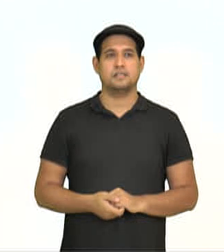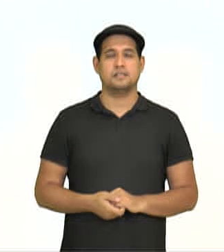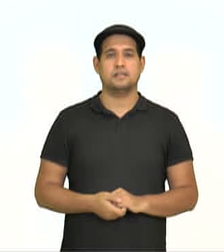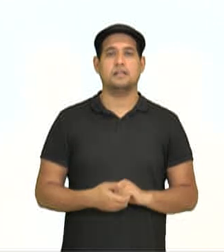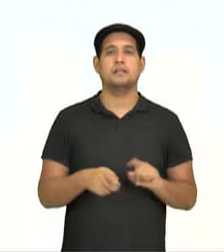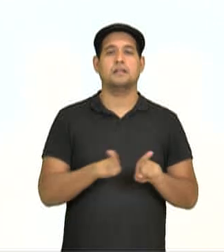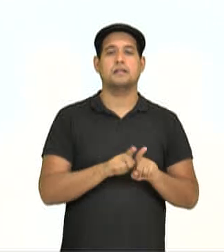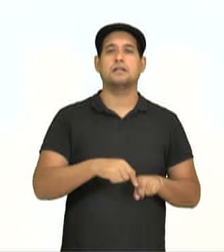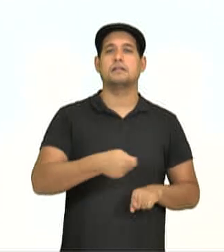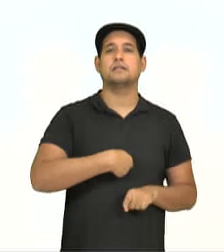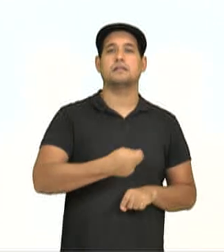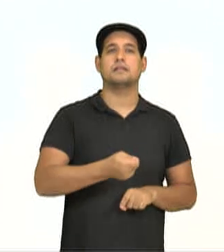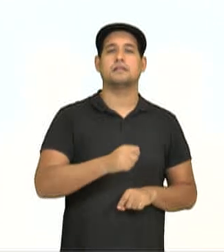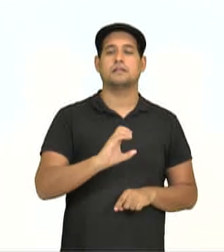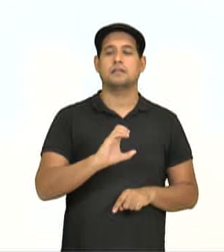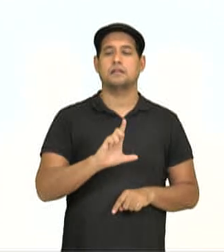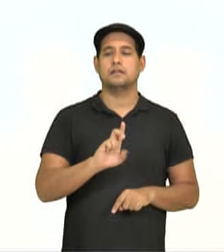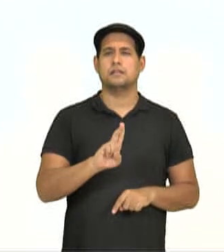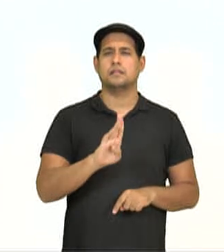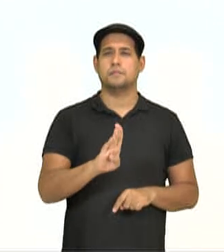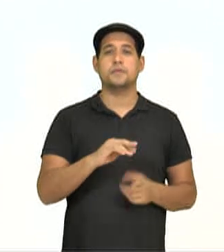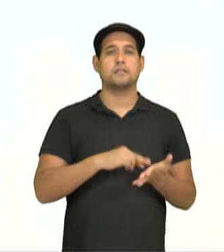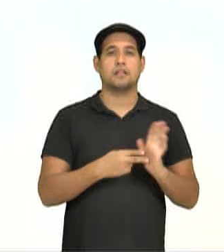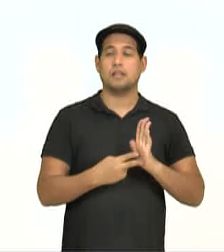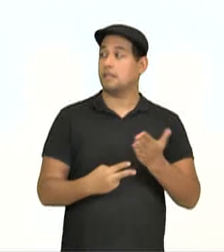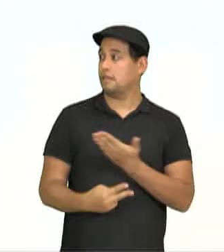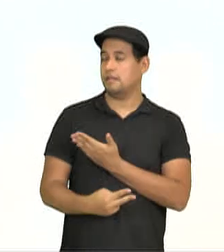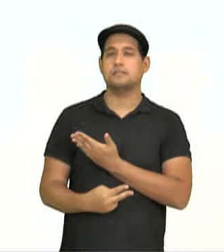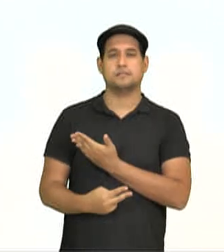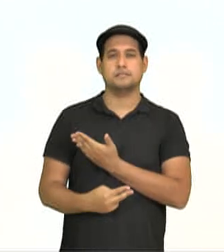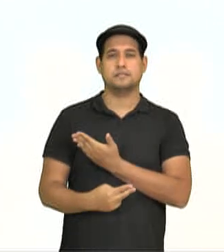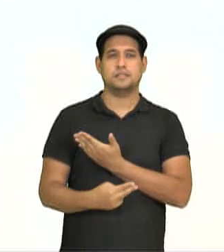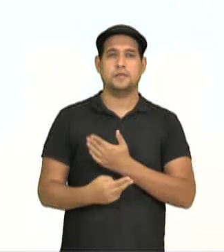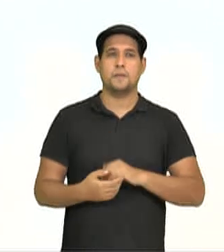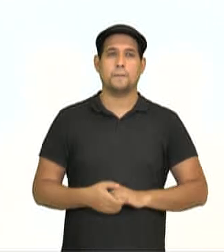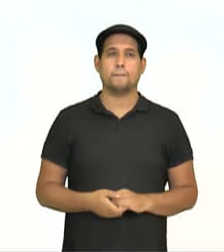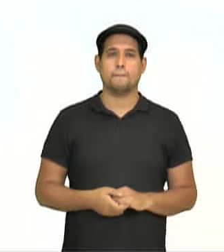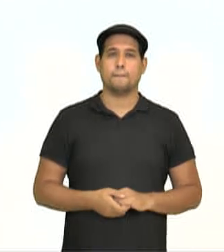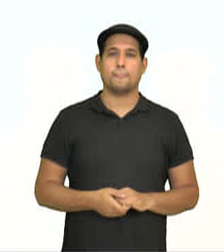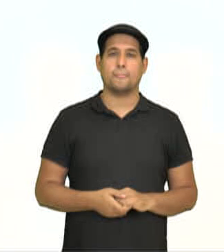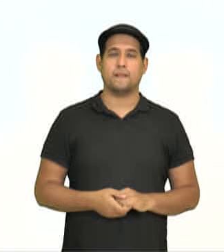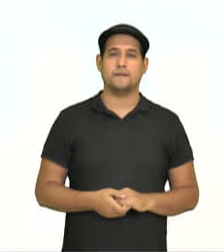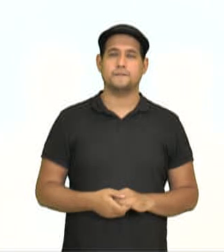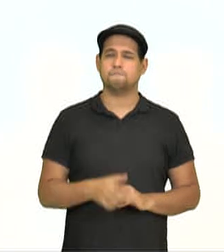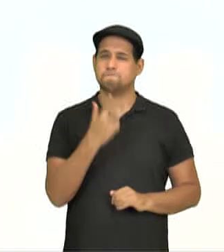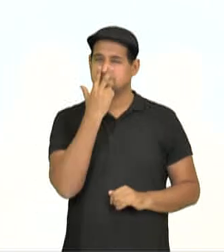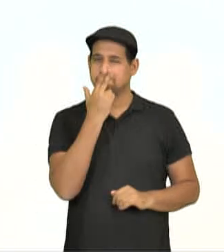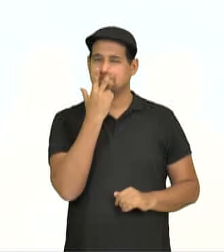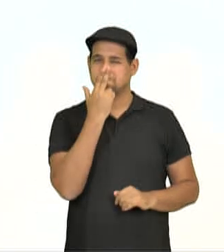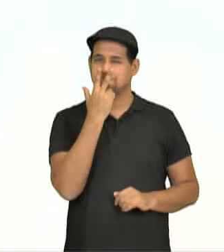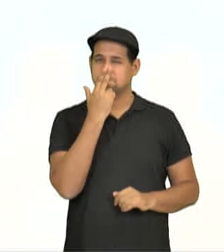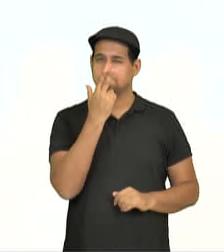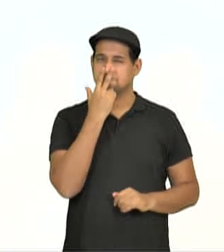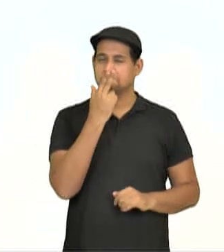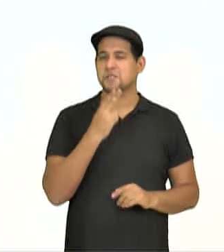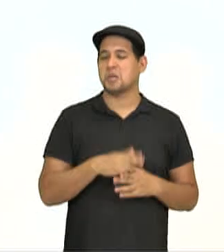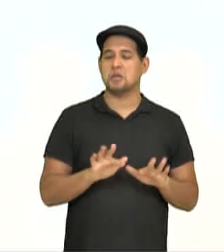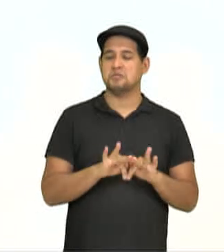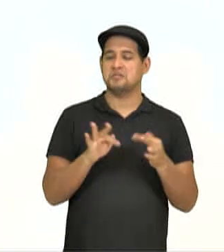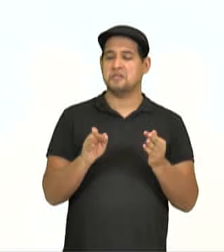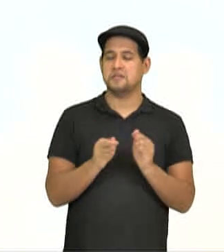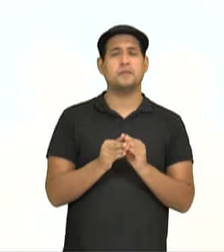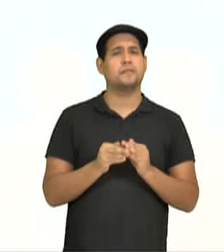E o lançamento de clube é esse aqui, ou clube, é esse aqui. Parece uma maneira simples também,